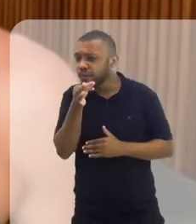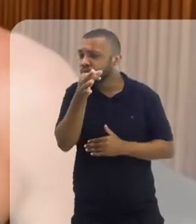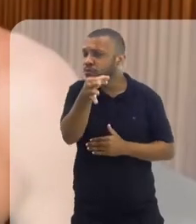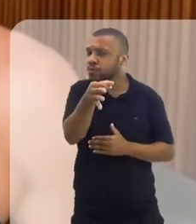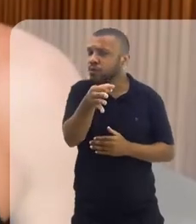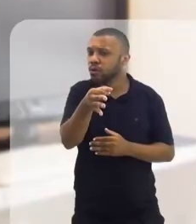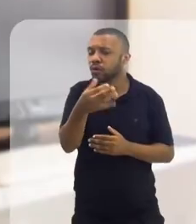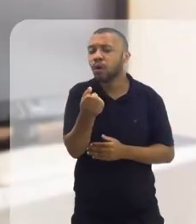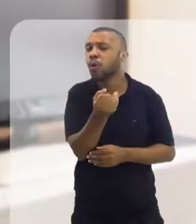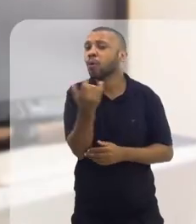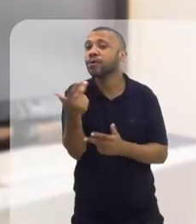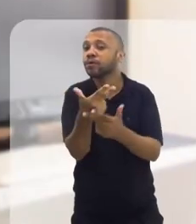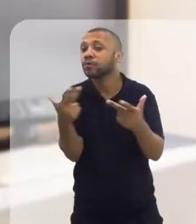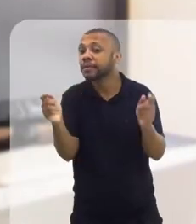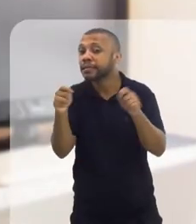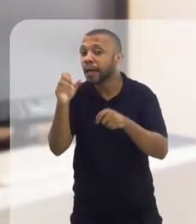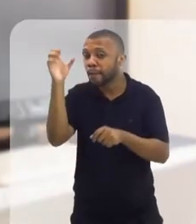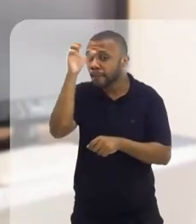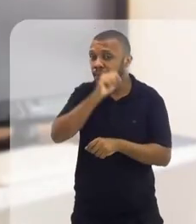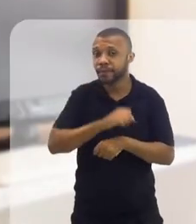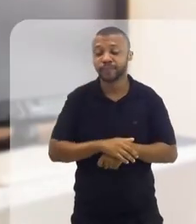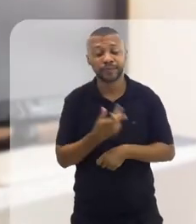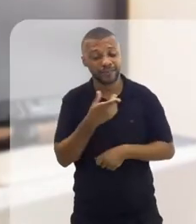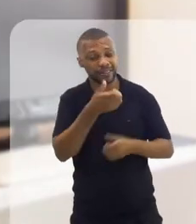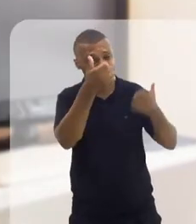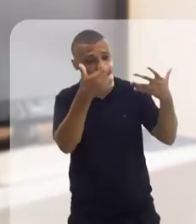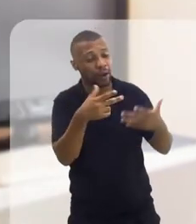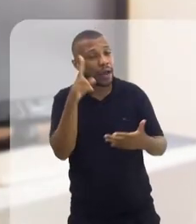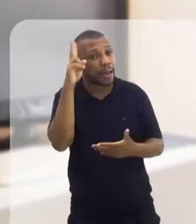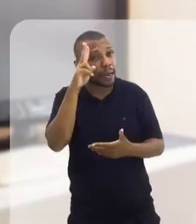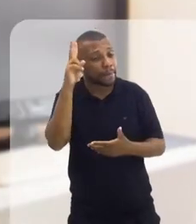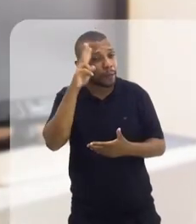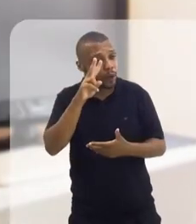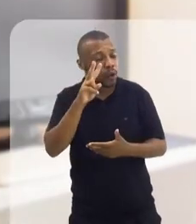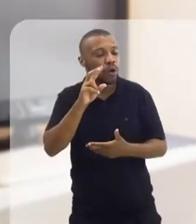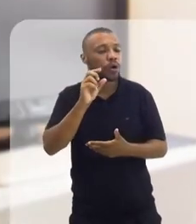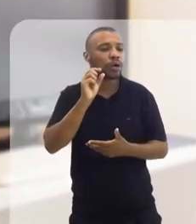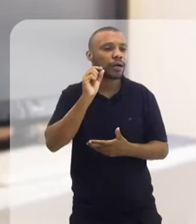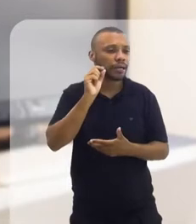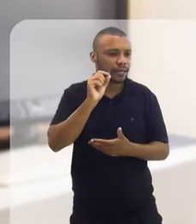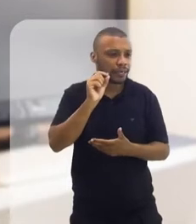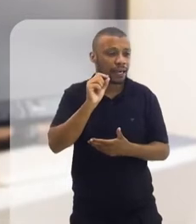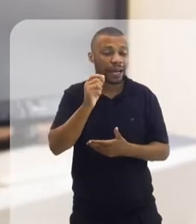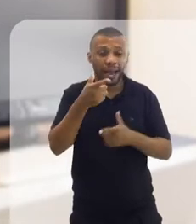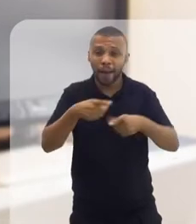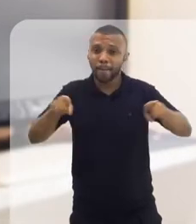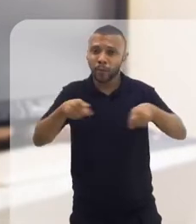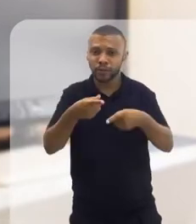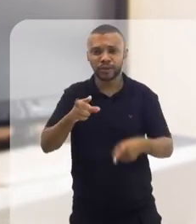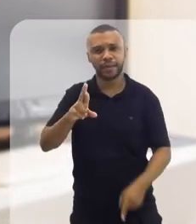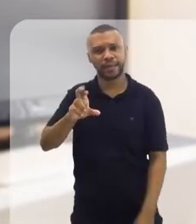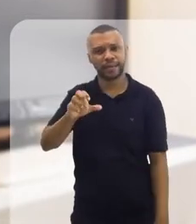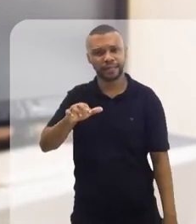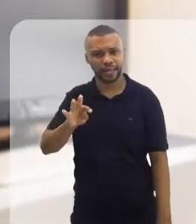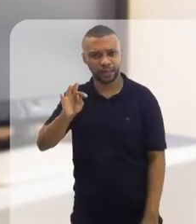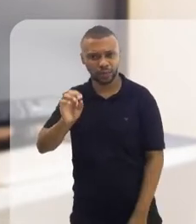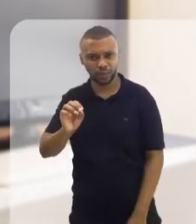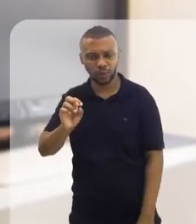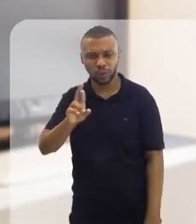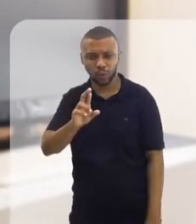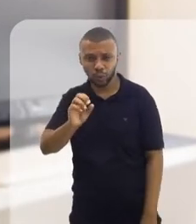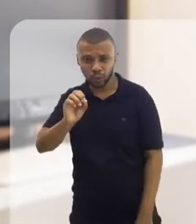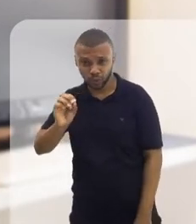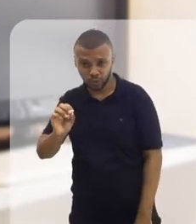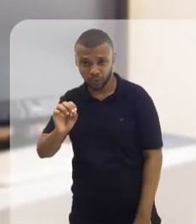que aprender? Você falando, me lembrou a música do Renato Russo. São crianças como você que você